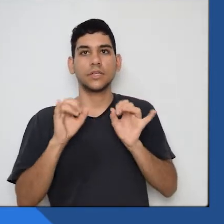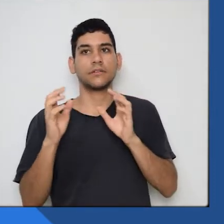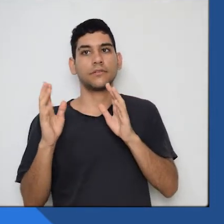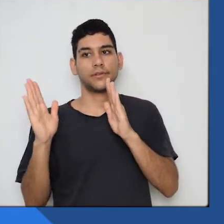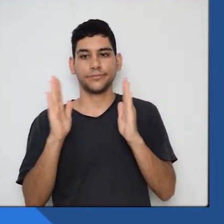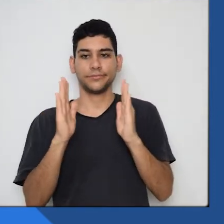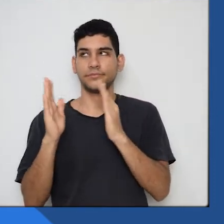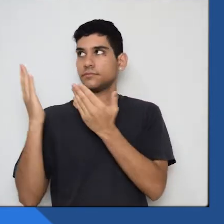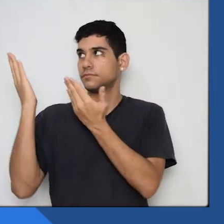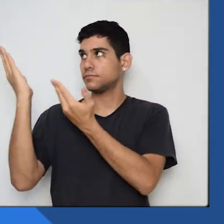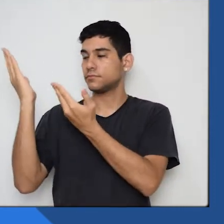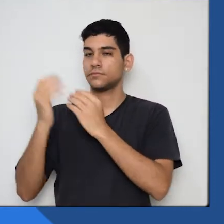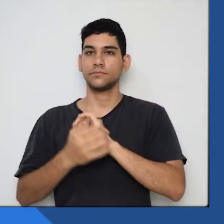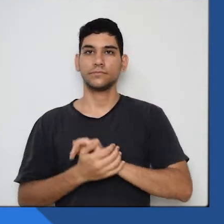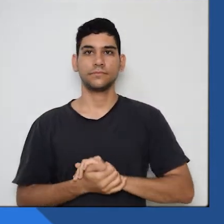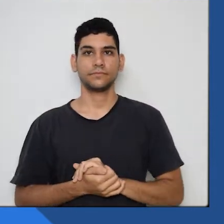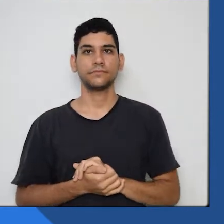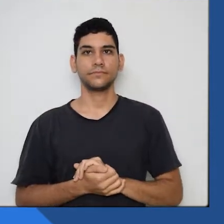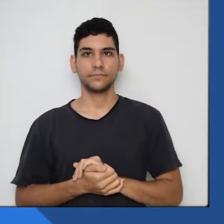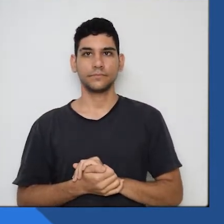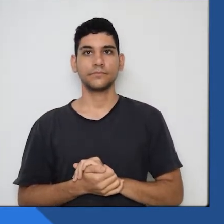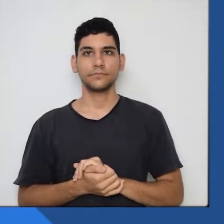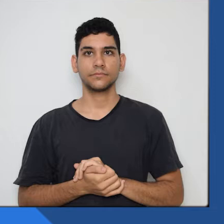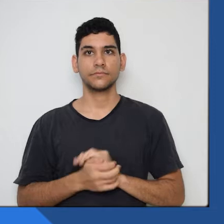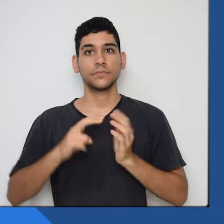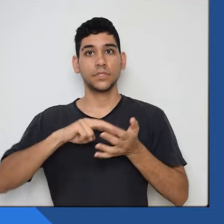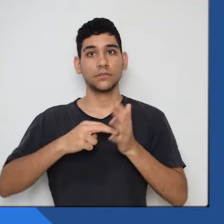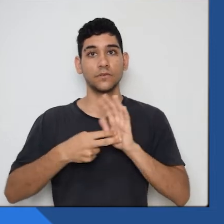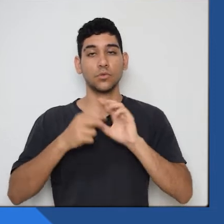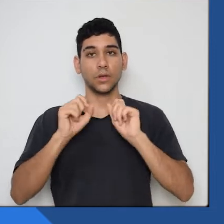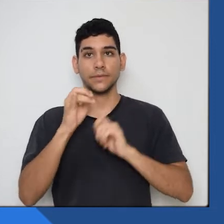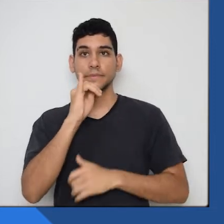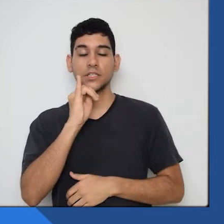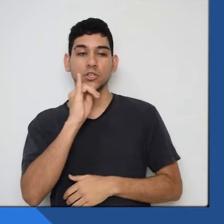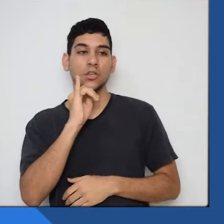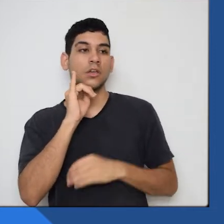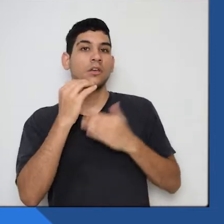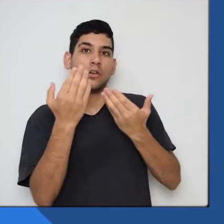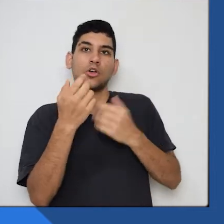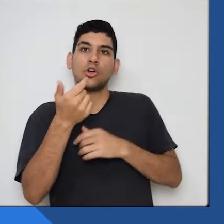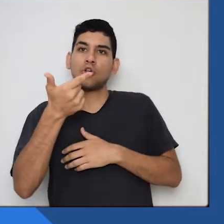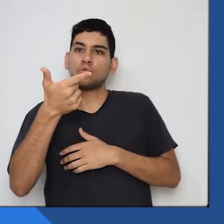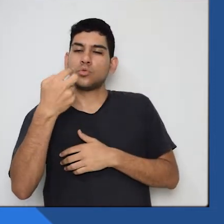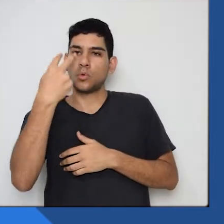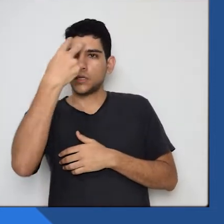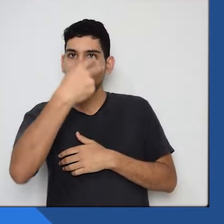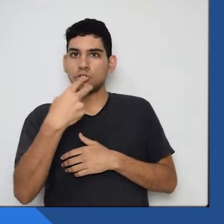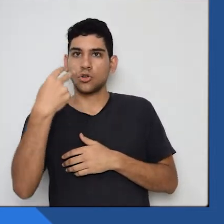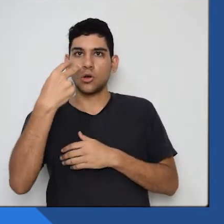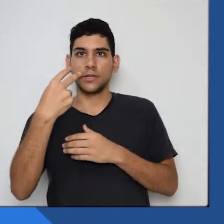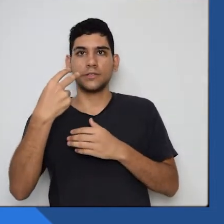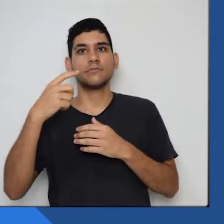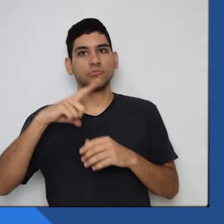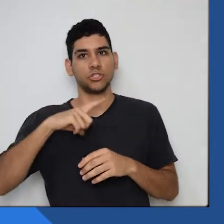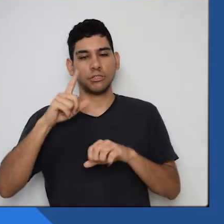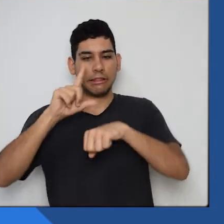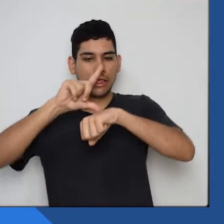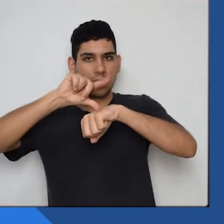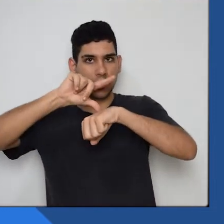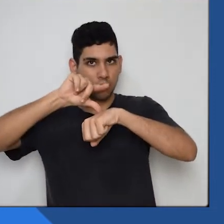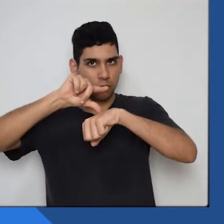opção, limite de tempo. O que ela significa? Por exemplo, se a gente colocasse aqui 2 horas de limite de